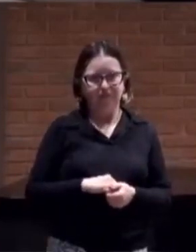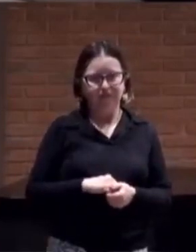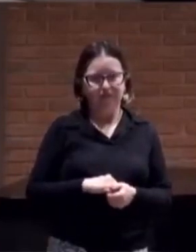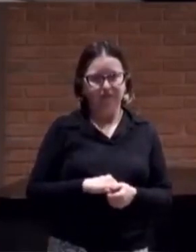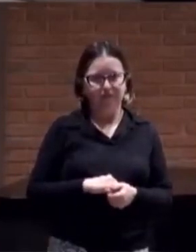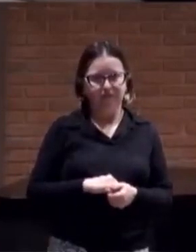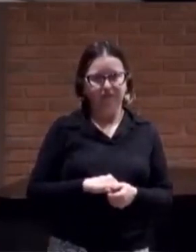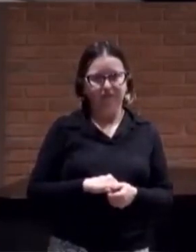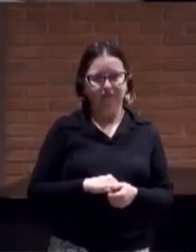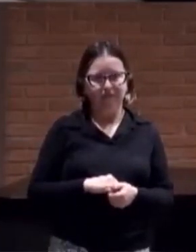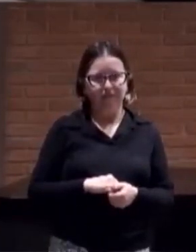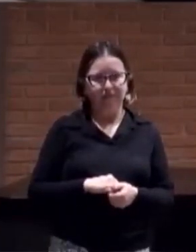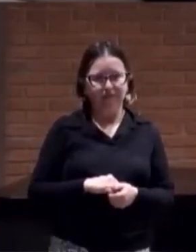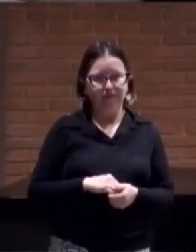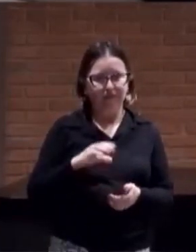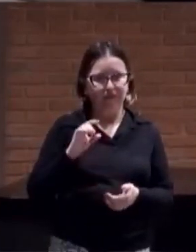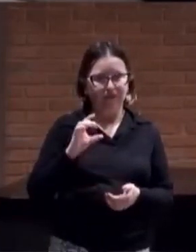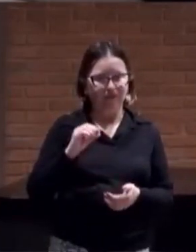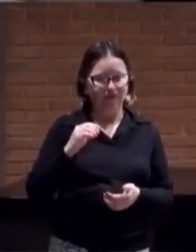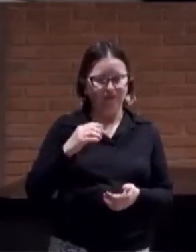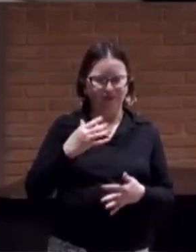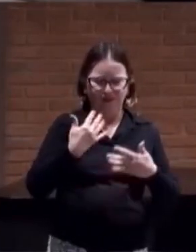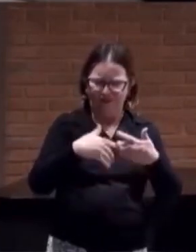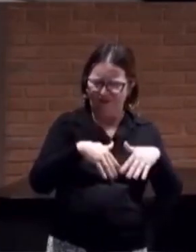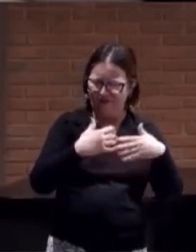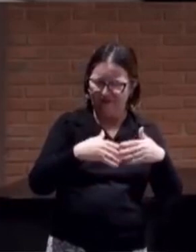gera caos.